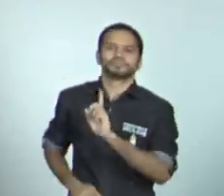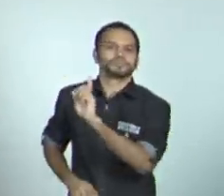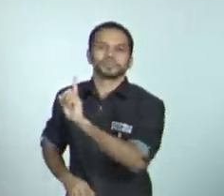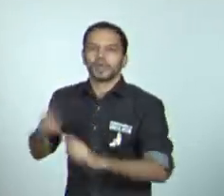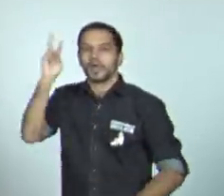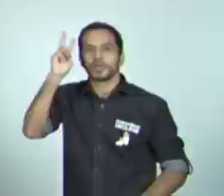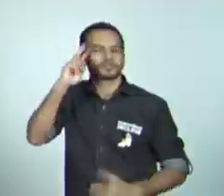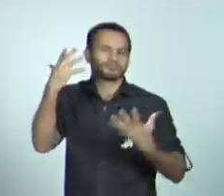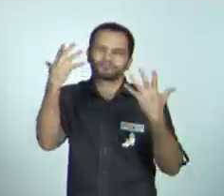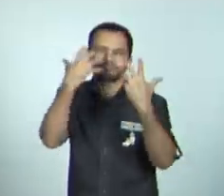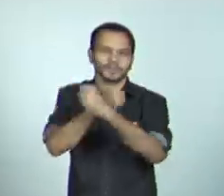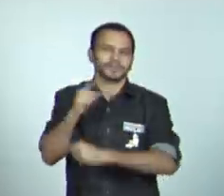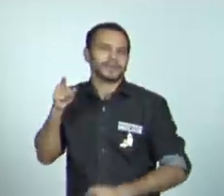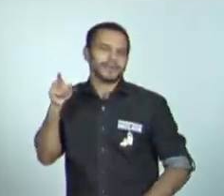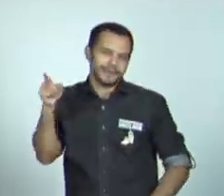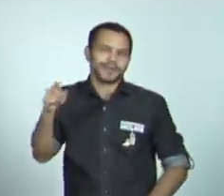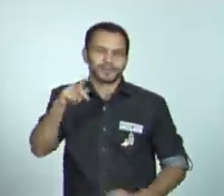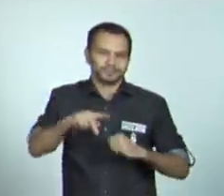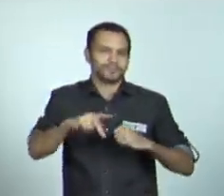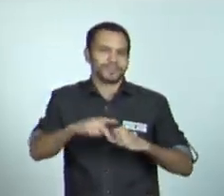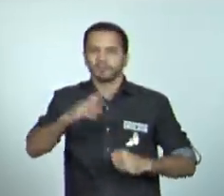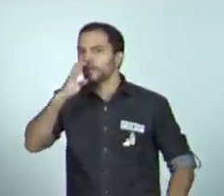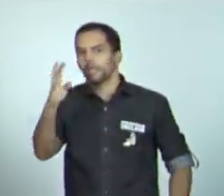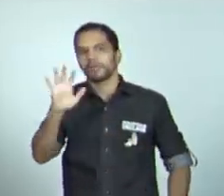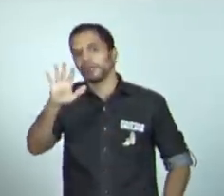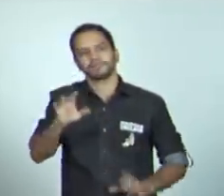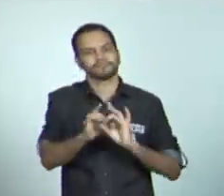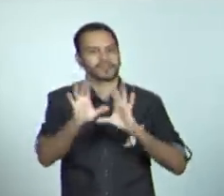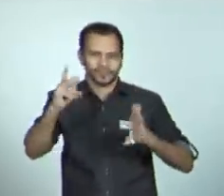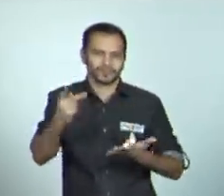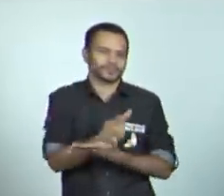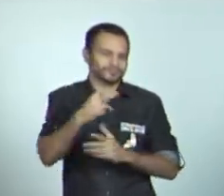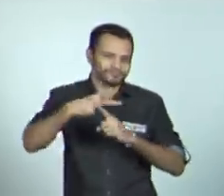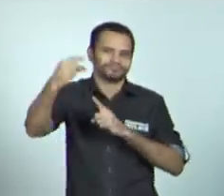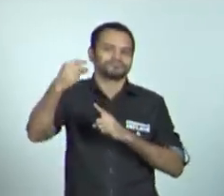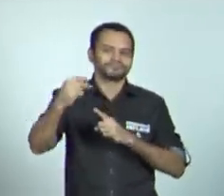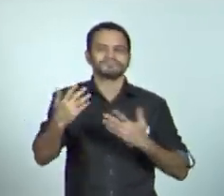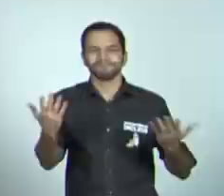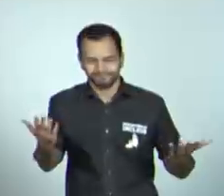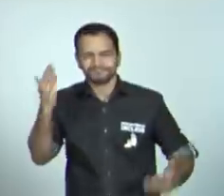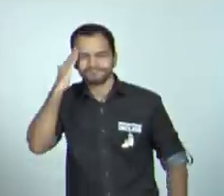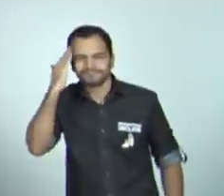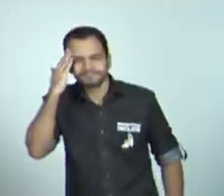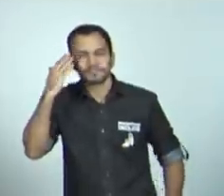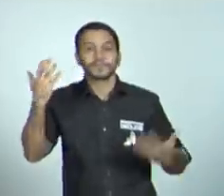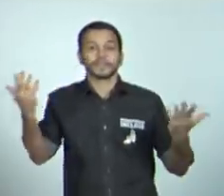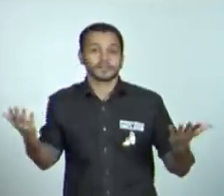na vida de um homem ameaçado queridos tempos de ameaça nos ensinam muito